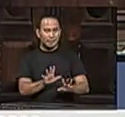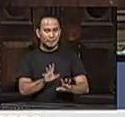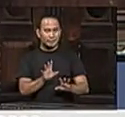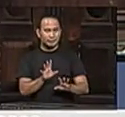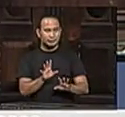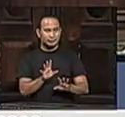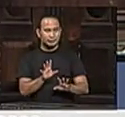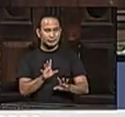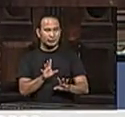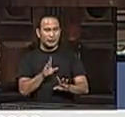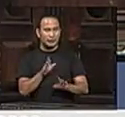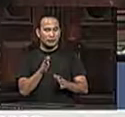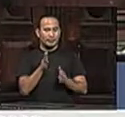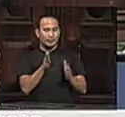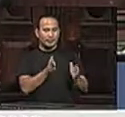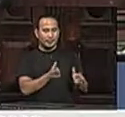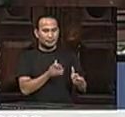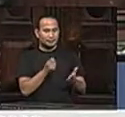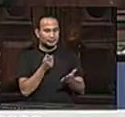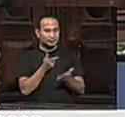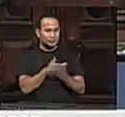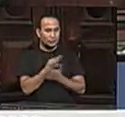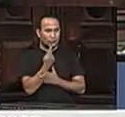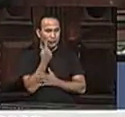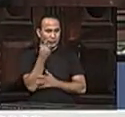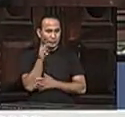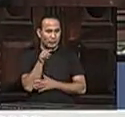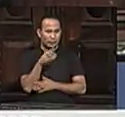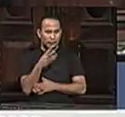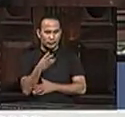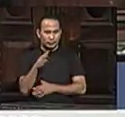efetivou o pagamento de 1,4 bilhões.